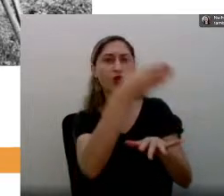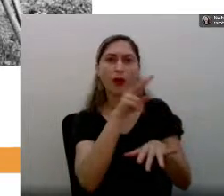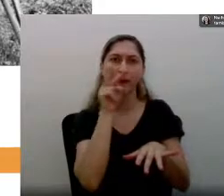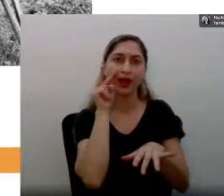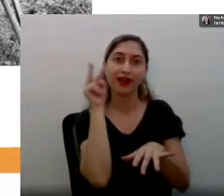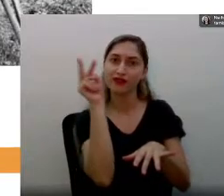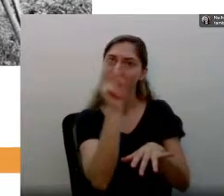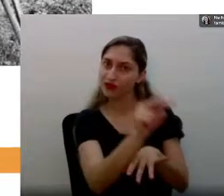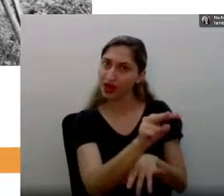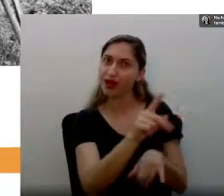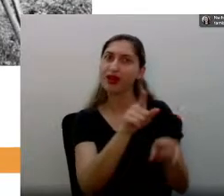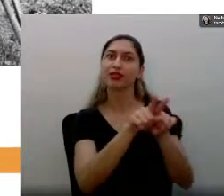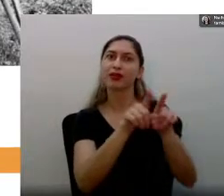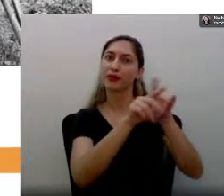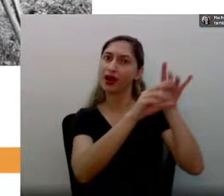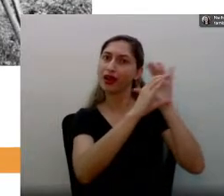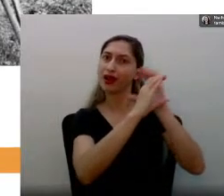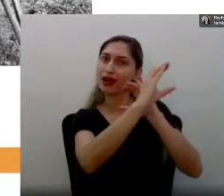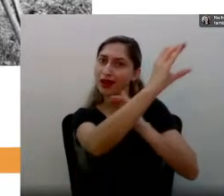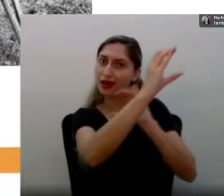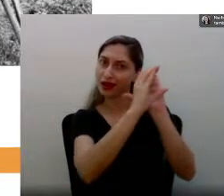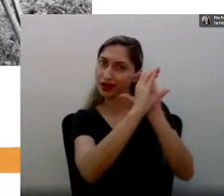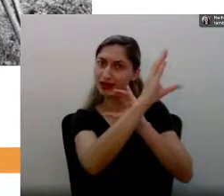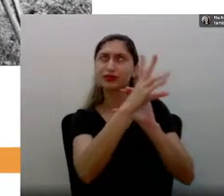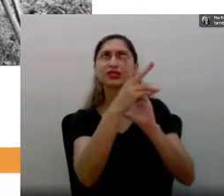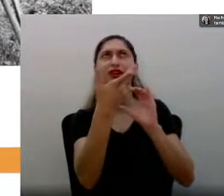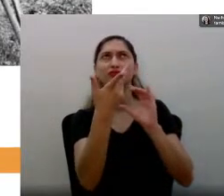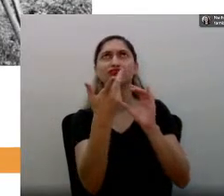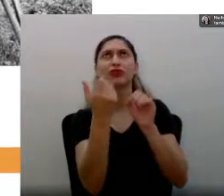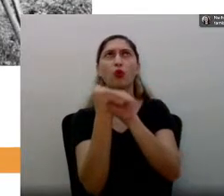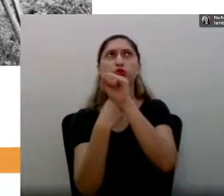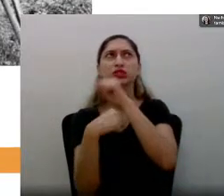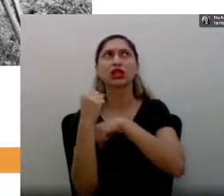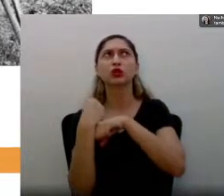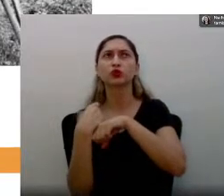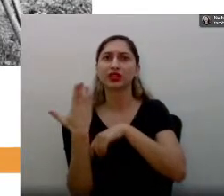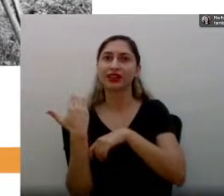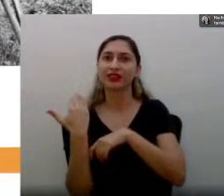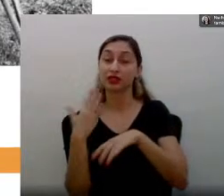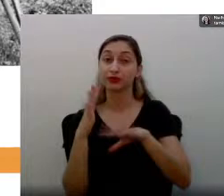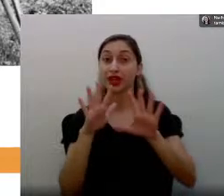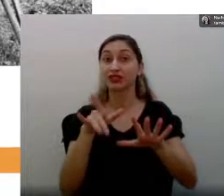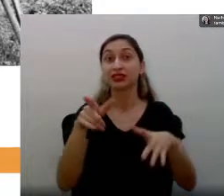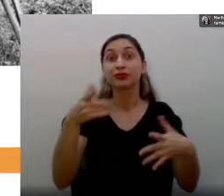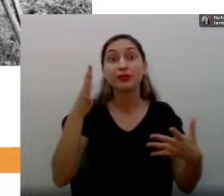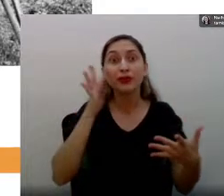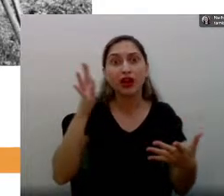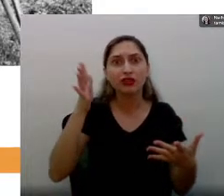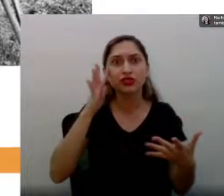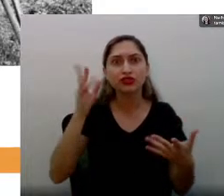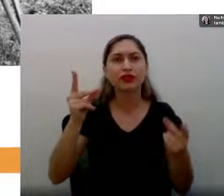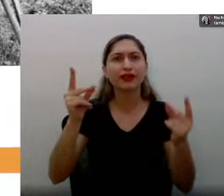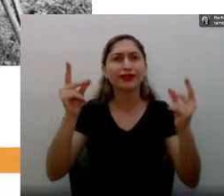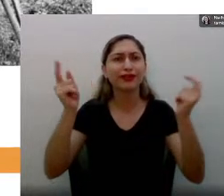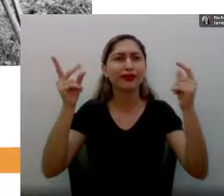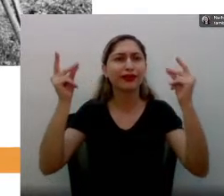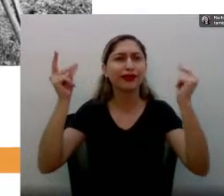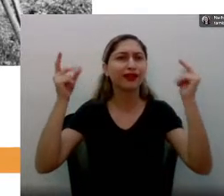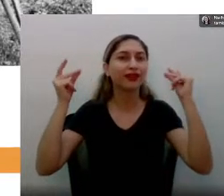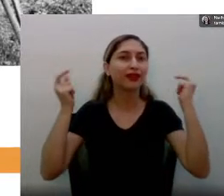com aquilo né só que naquela época né tinha uma repercussão ainda é muito maior que a gente tem hoje tá